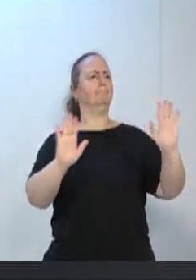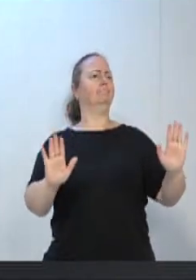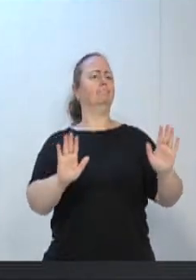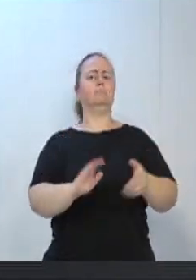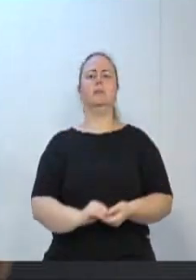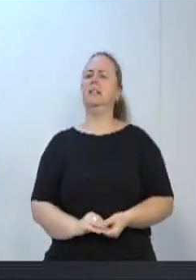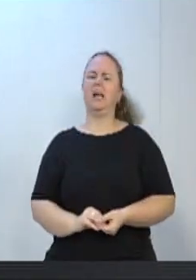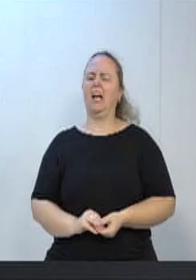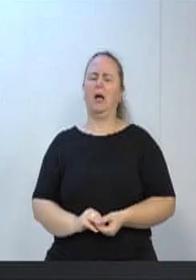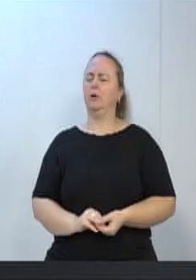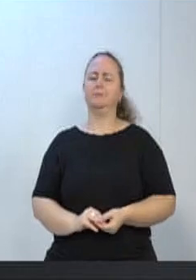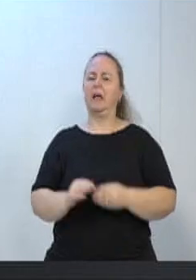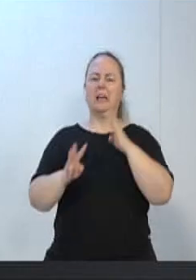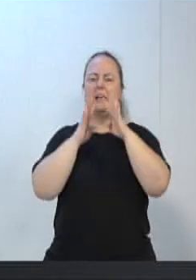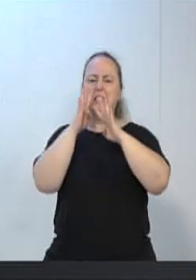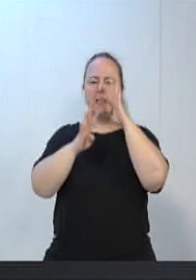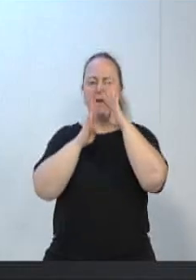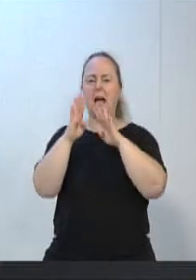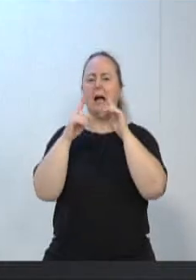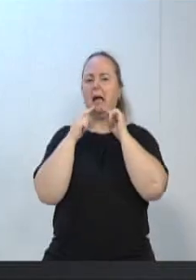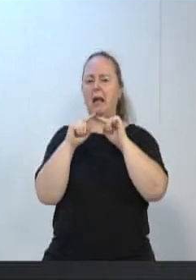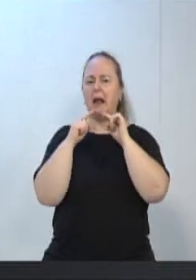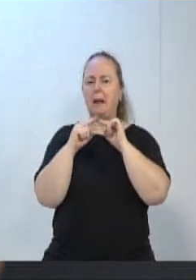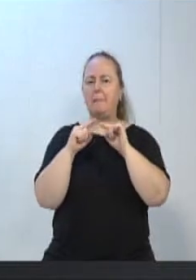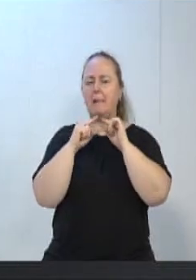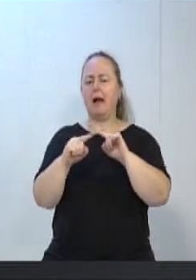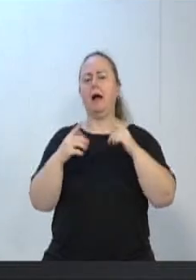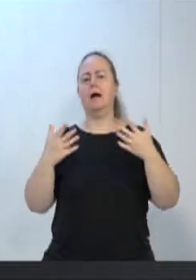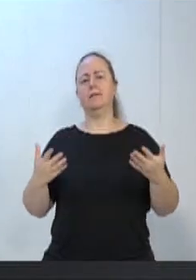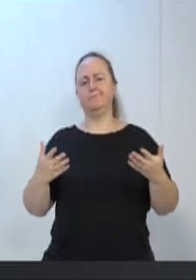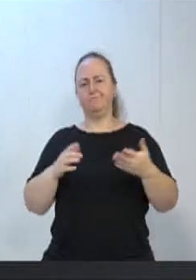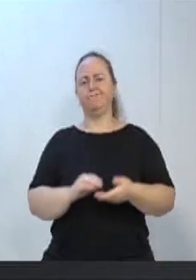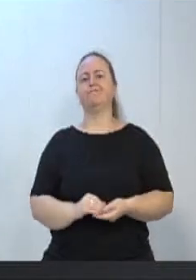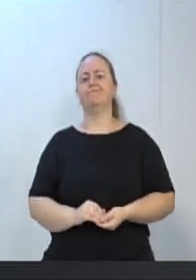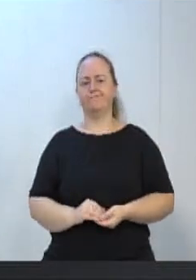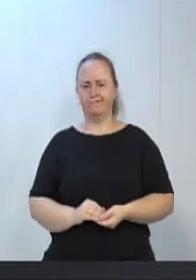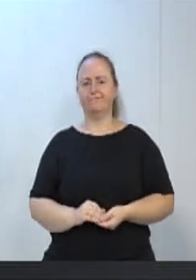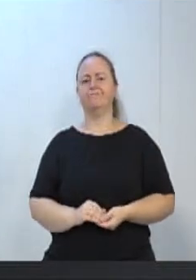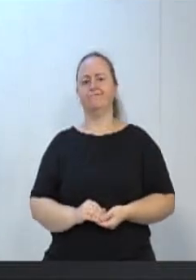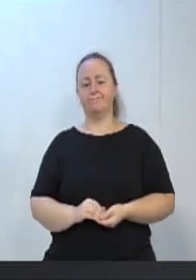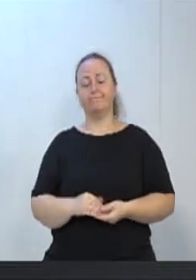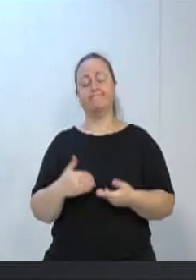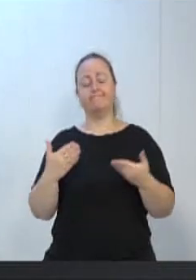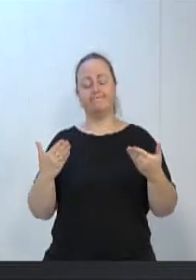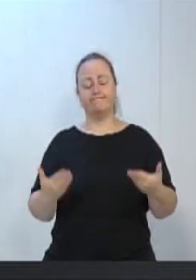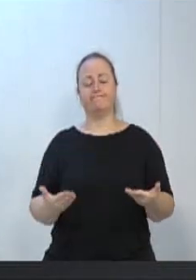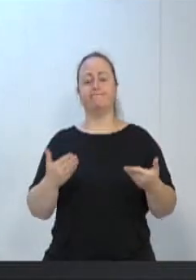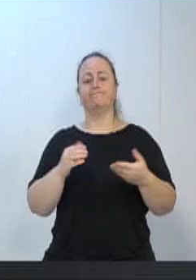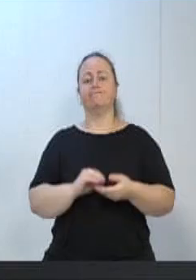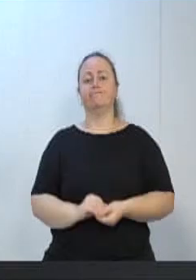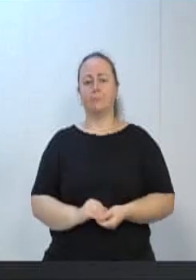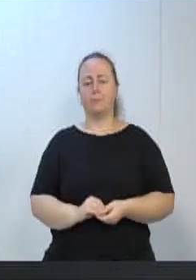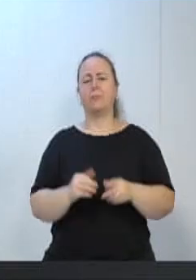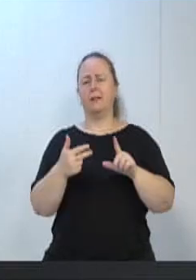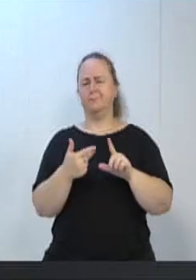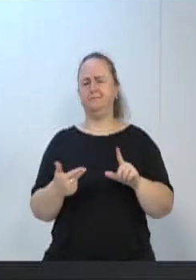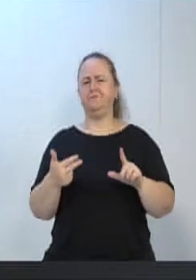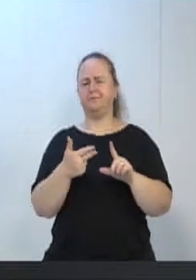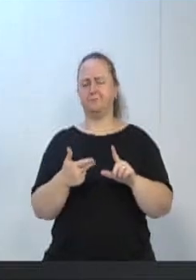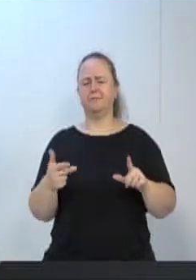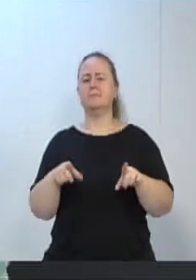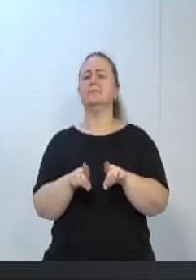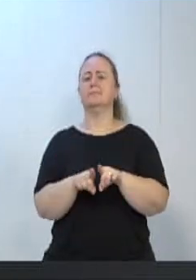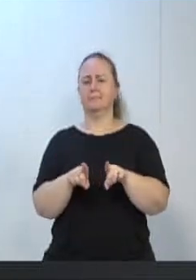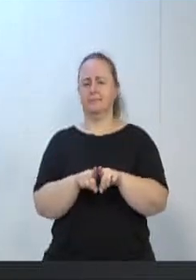mais mídia criticar, cobrar dos vereadores. Daí o povo cai de sarrafado em cima. Mas prensa também papagaio de pirata. Tem gente que faz isso